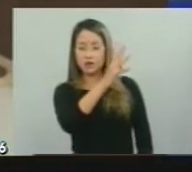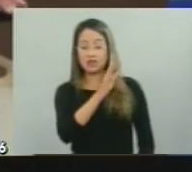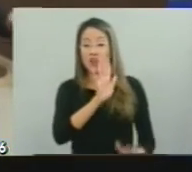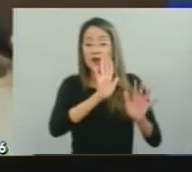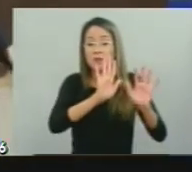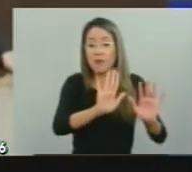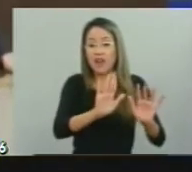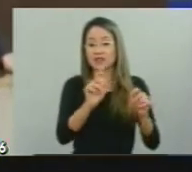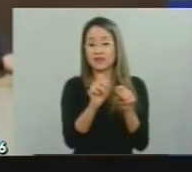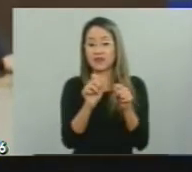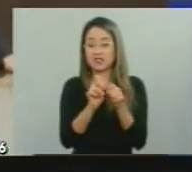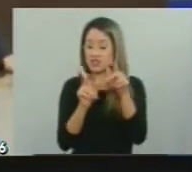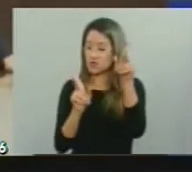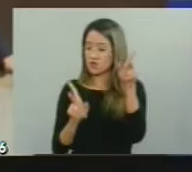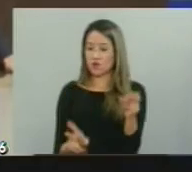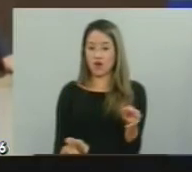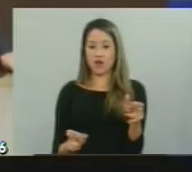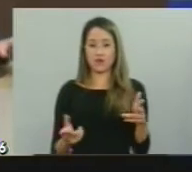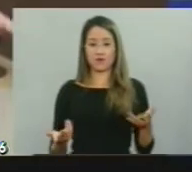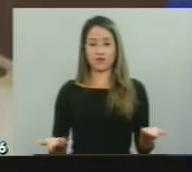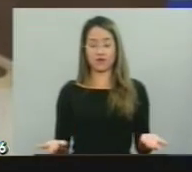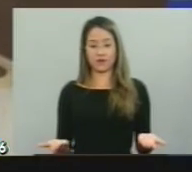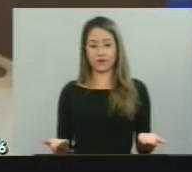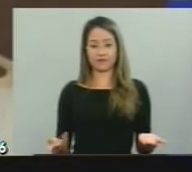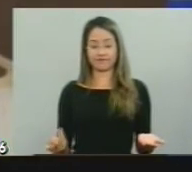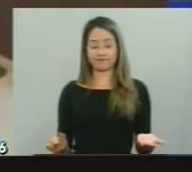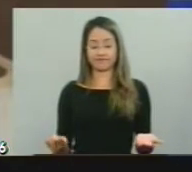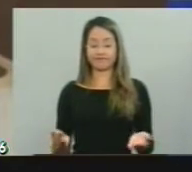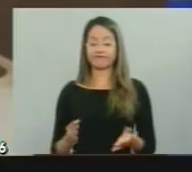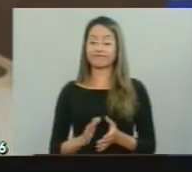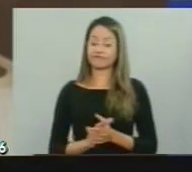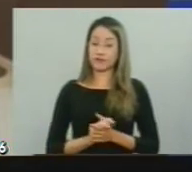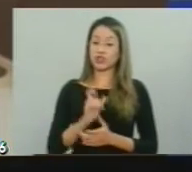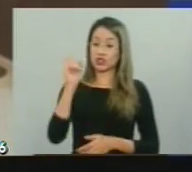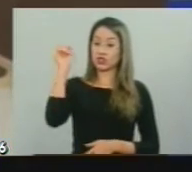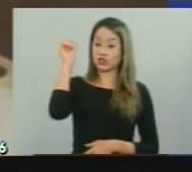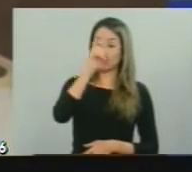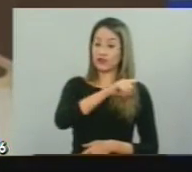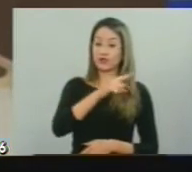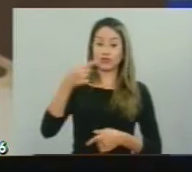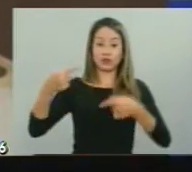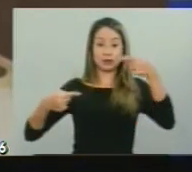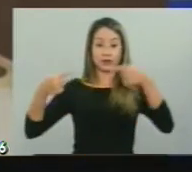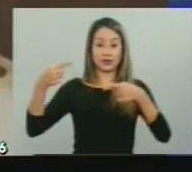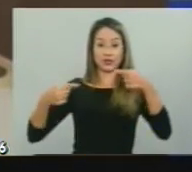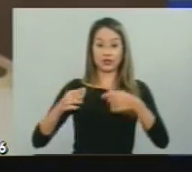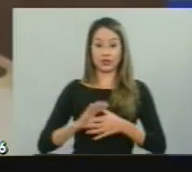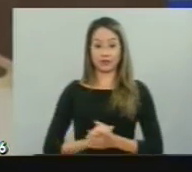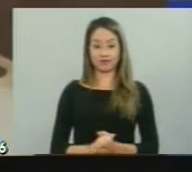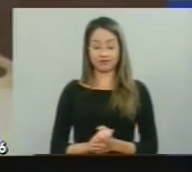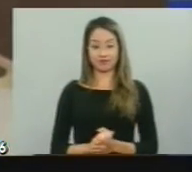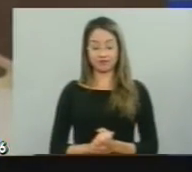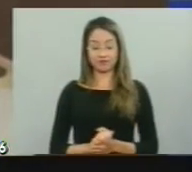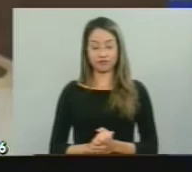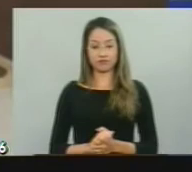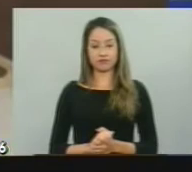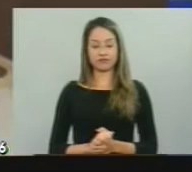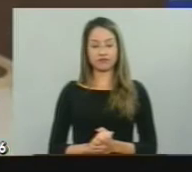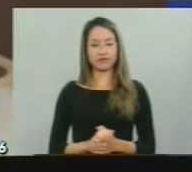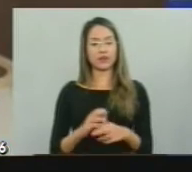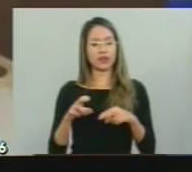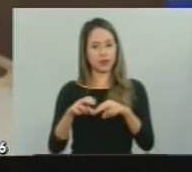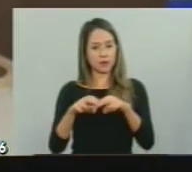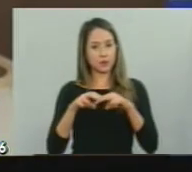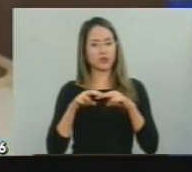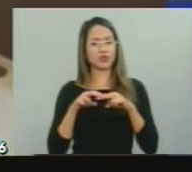Essa é a complexidade da política. Esta é a complexidade da política, de um momento como esse. Portanto, eu queria, um